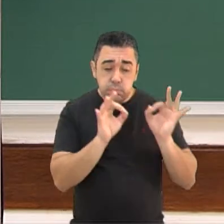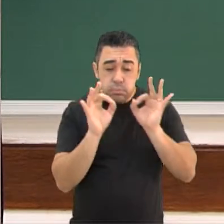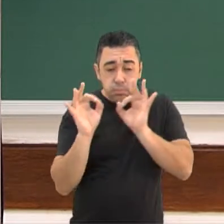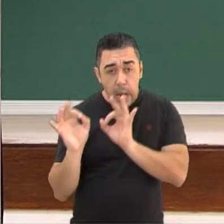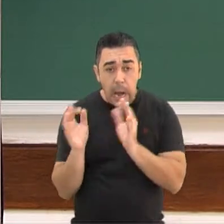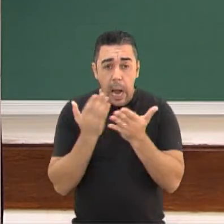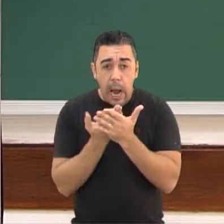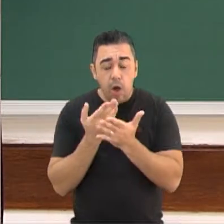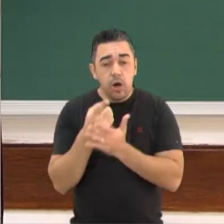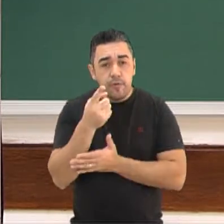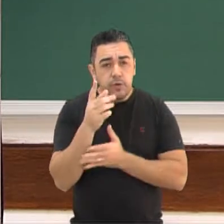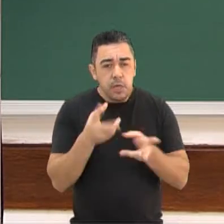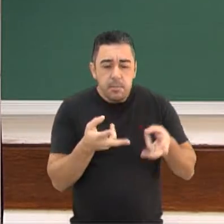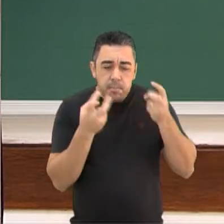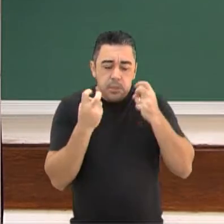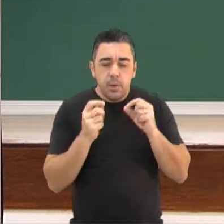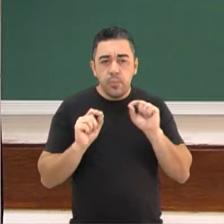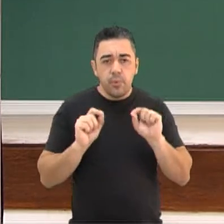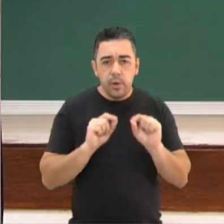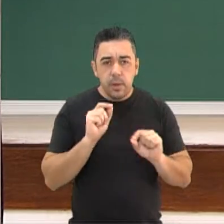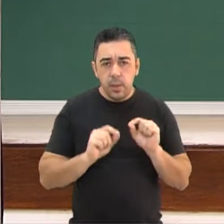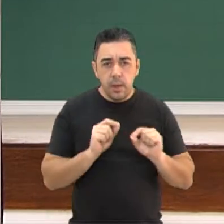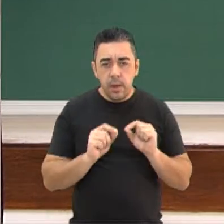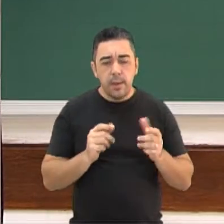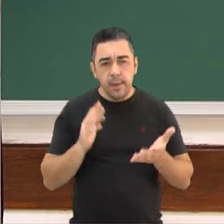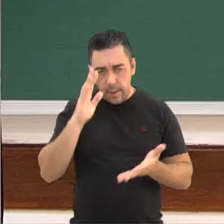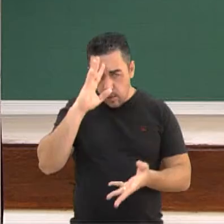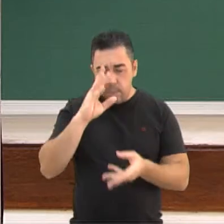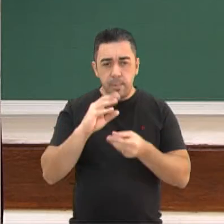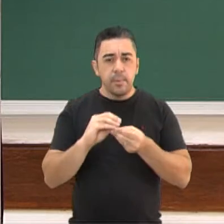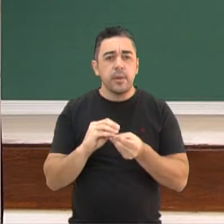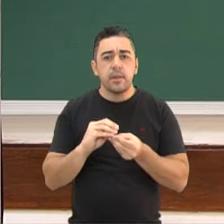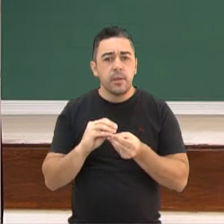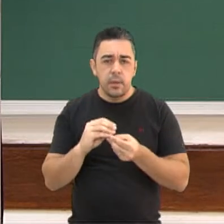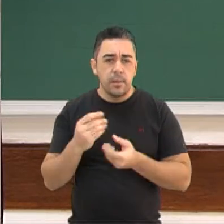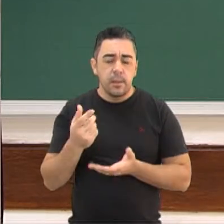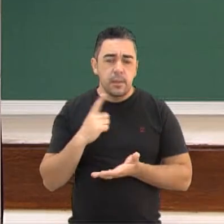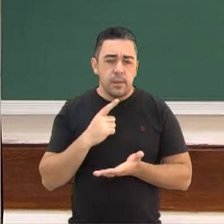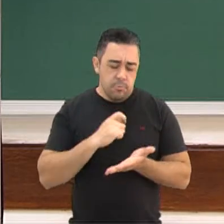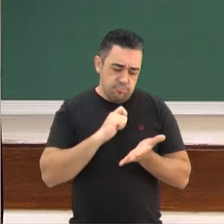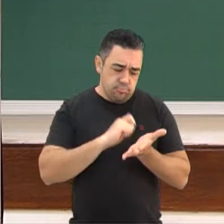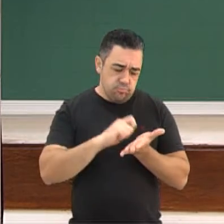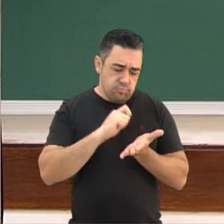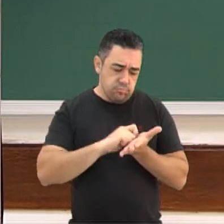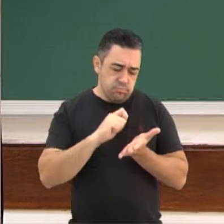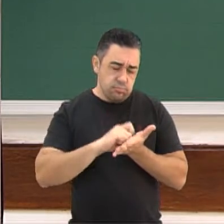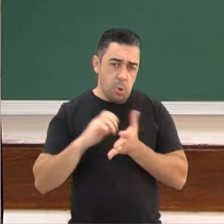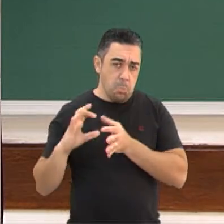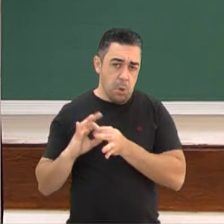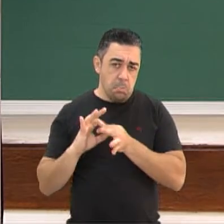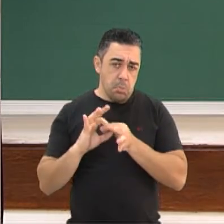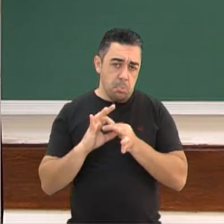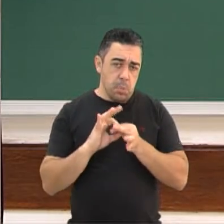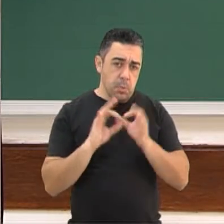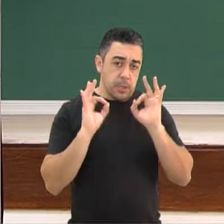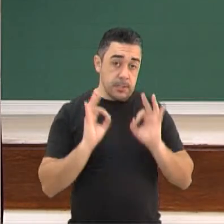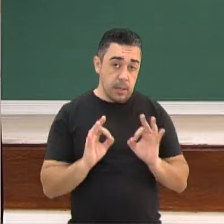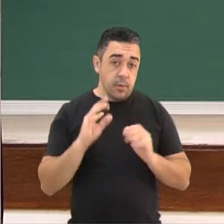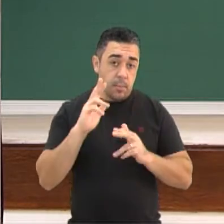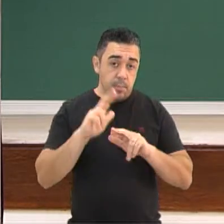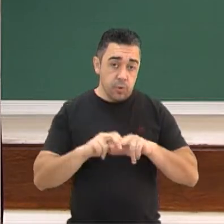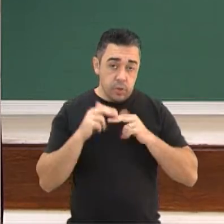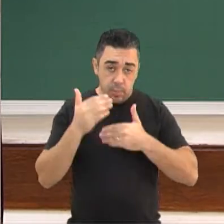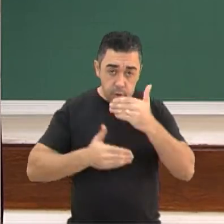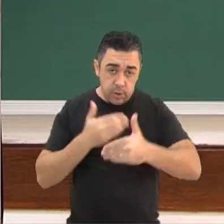de ler, ouvir, interpretar e traduzir isso de forma coerente. Esse é o processo